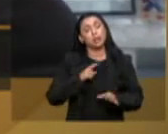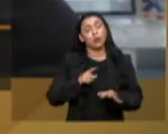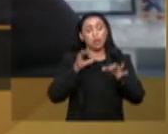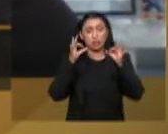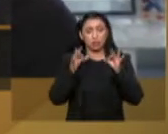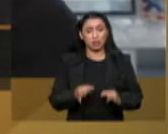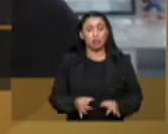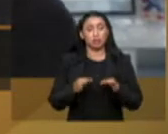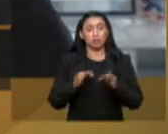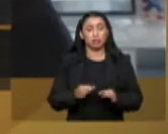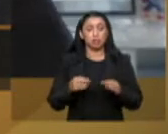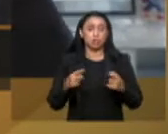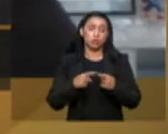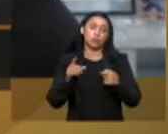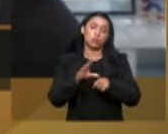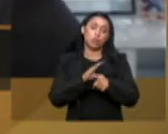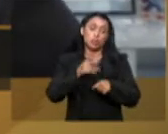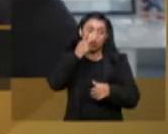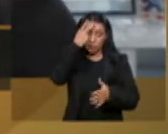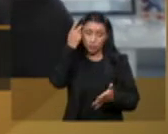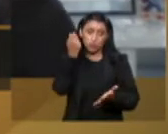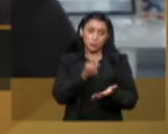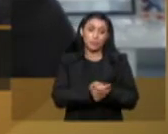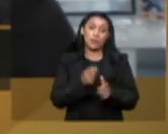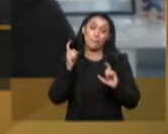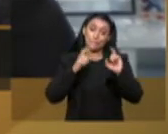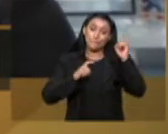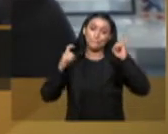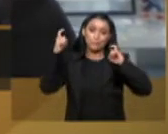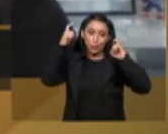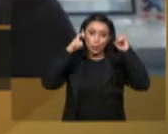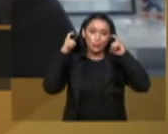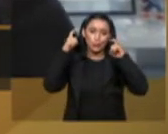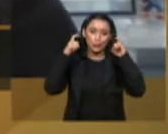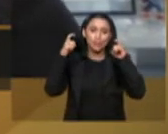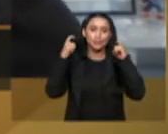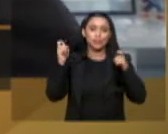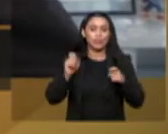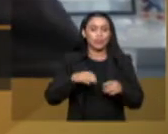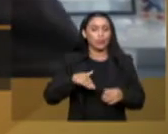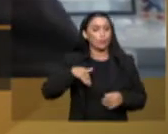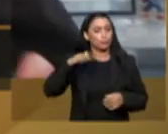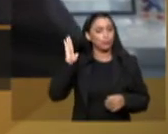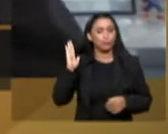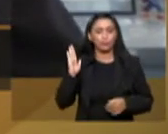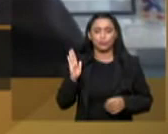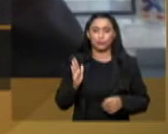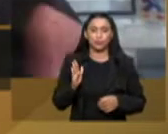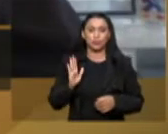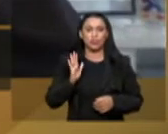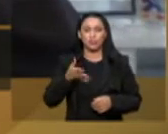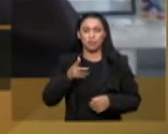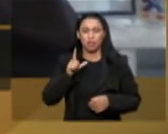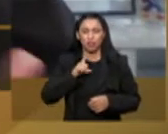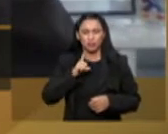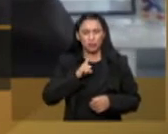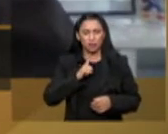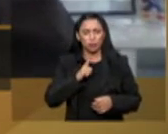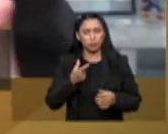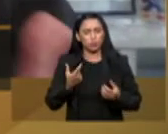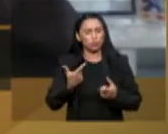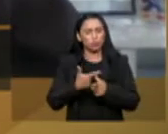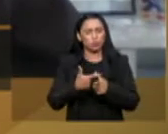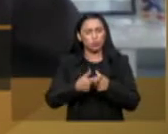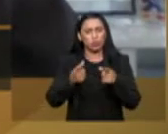garantia constitucional dos contribuintes. Essa é a preocupação maior. Se falou aqui de um cenário desastroso,